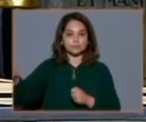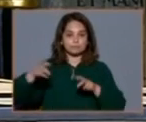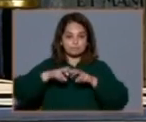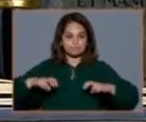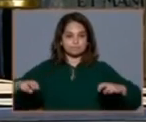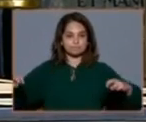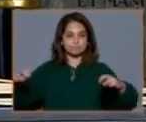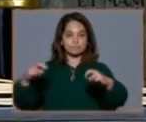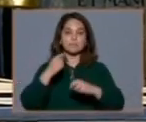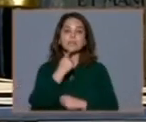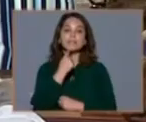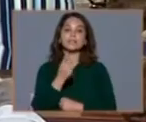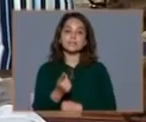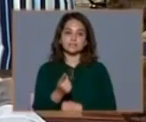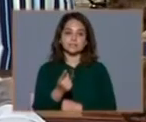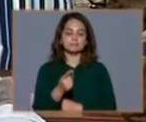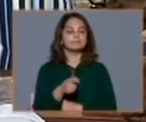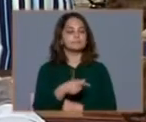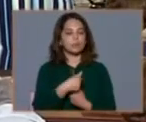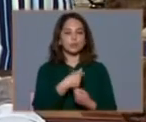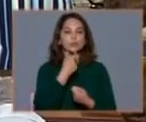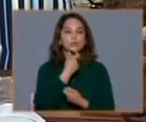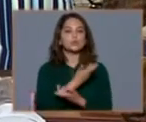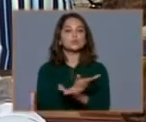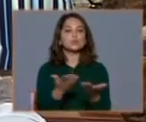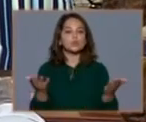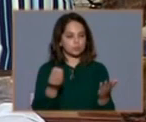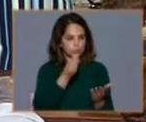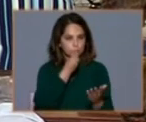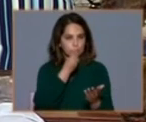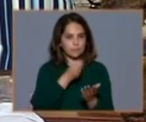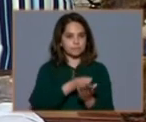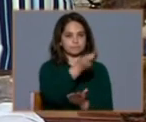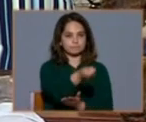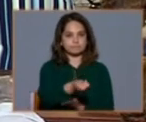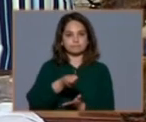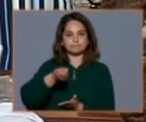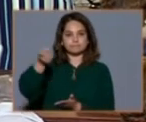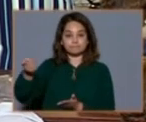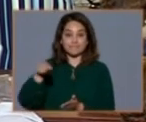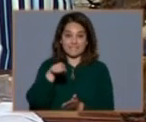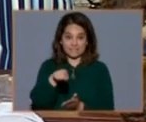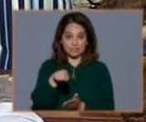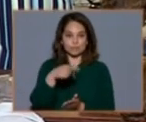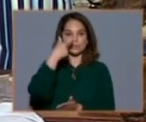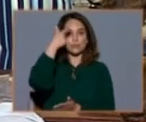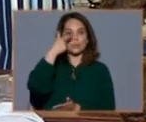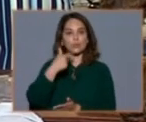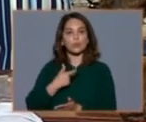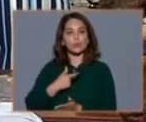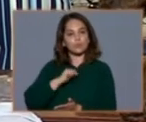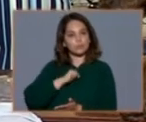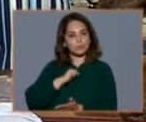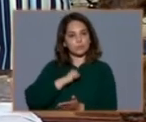dizendo: Tomai todos e comei, Isto é o meu corpo, que